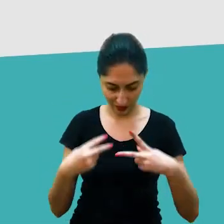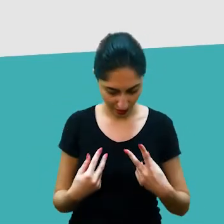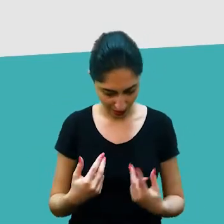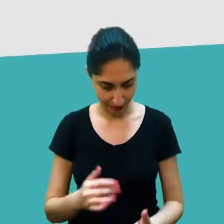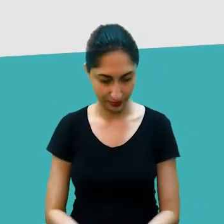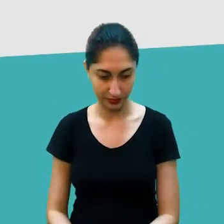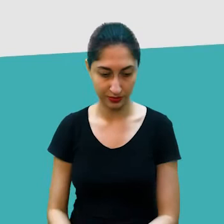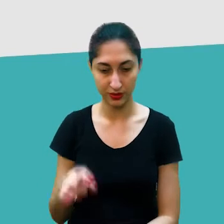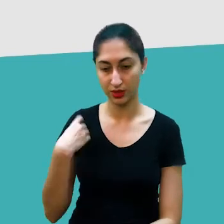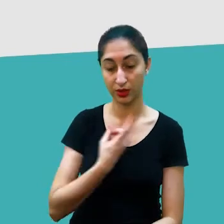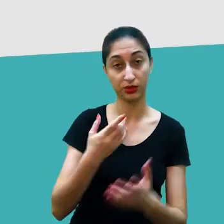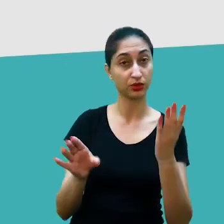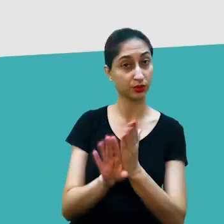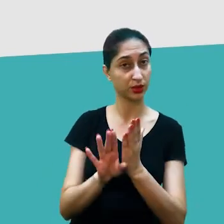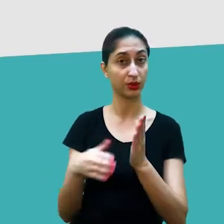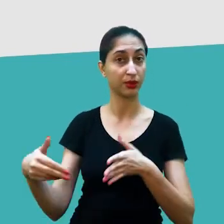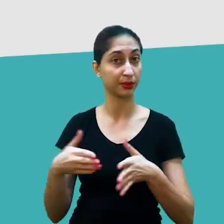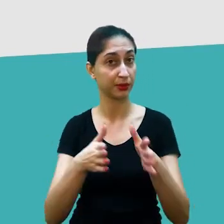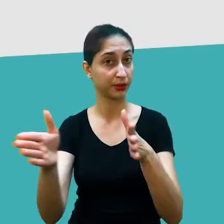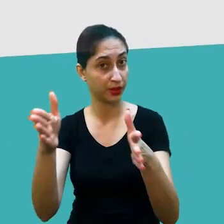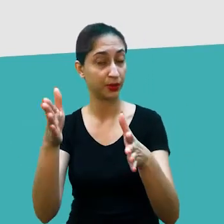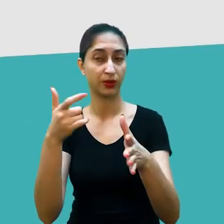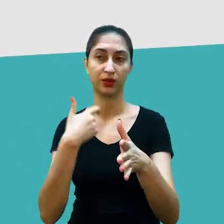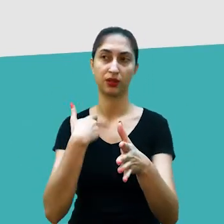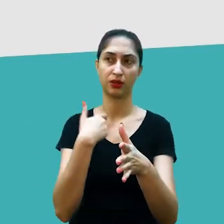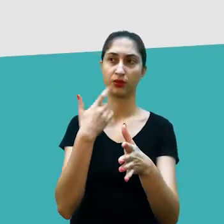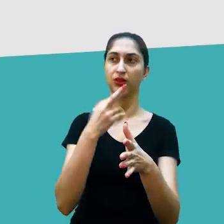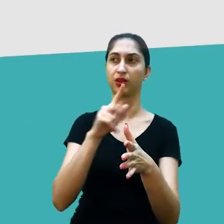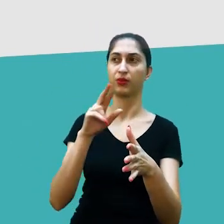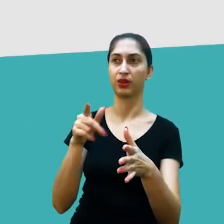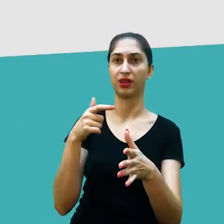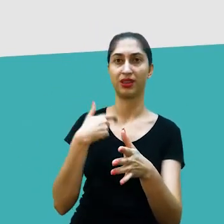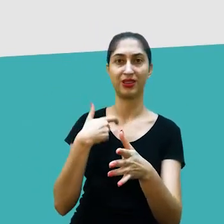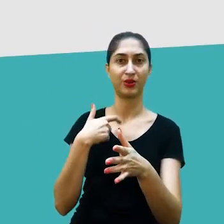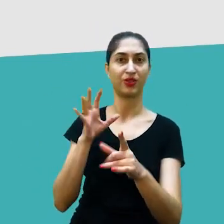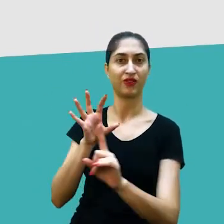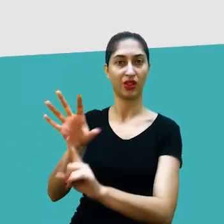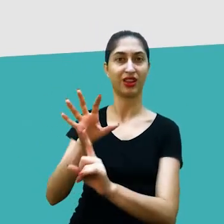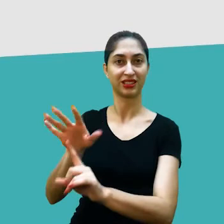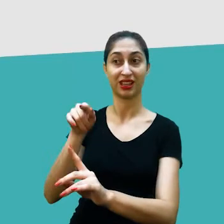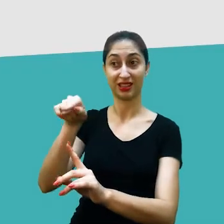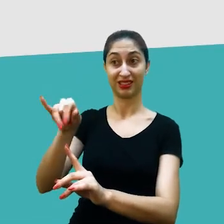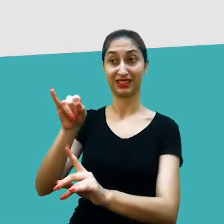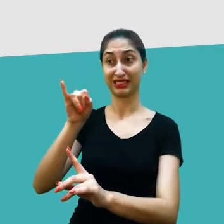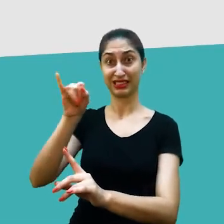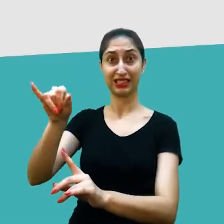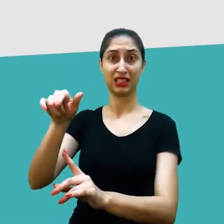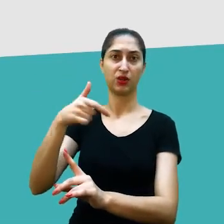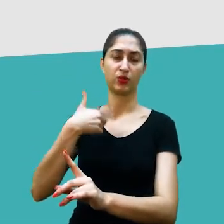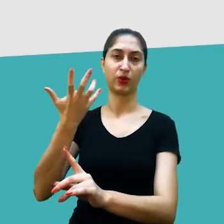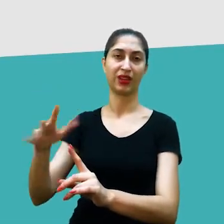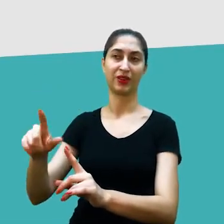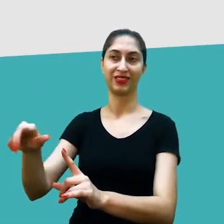mesmo e descobrir um caminho onde eu não faça para o outro aquilo que eu não quero que façam para mim. É normal,